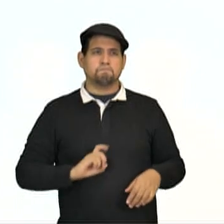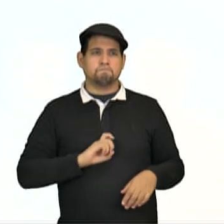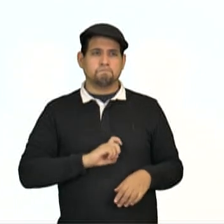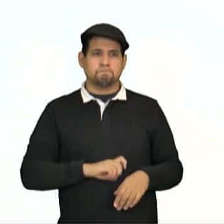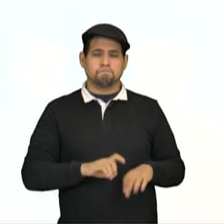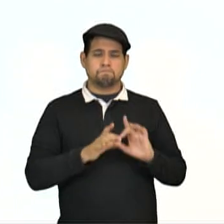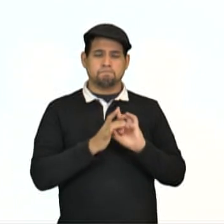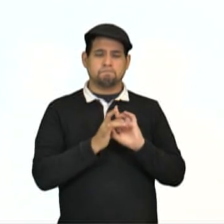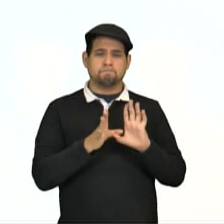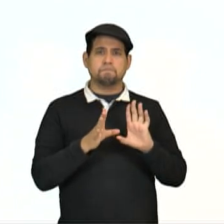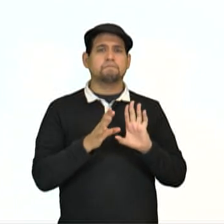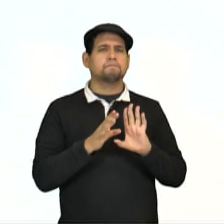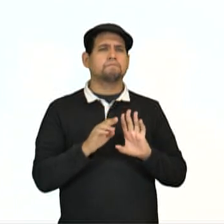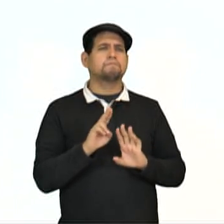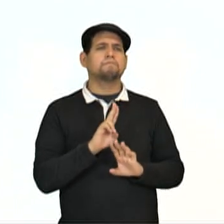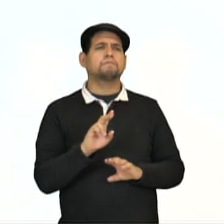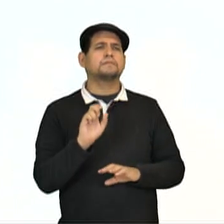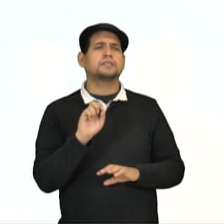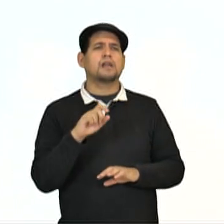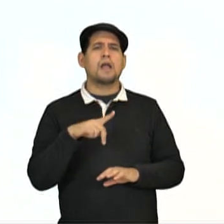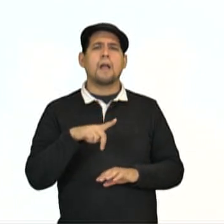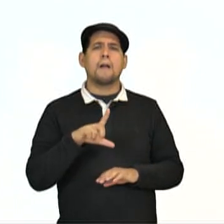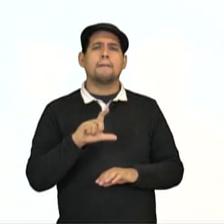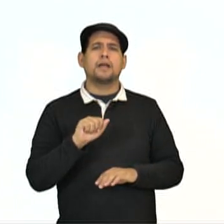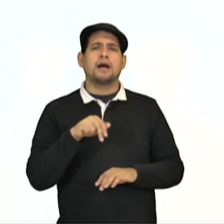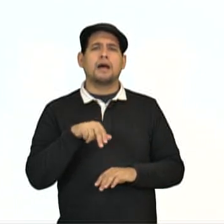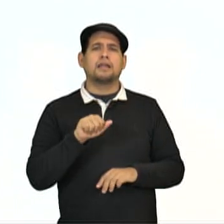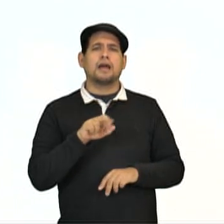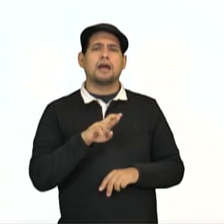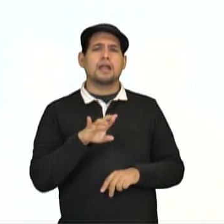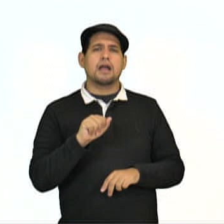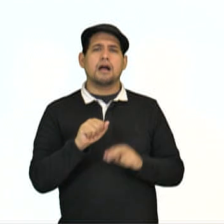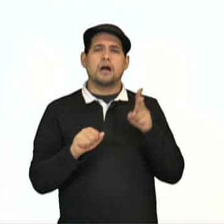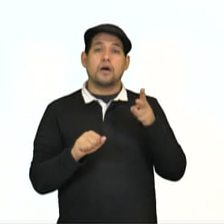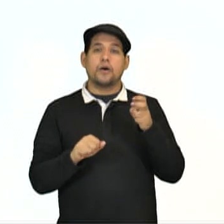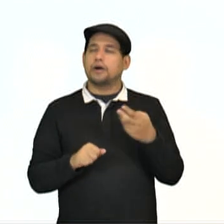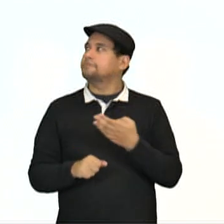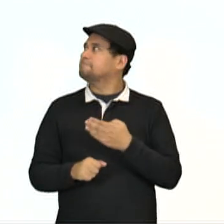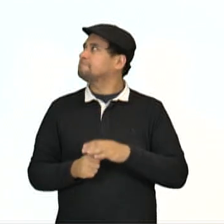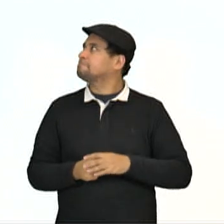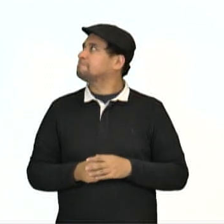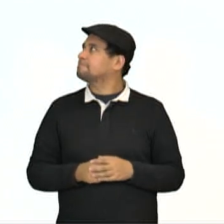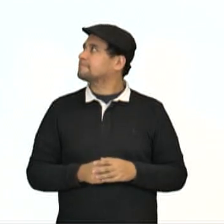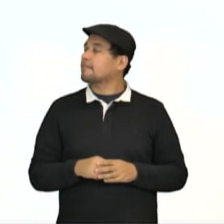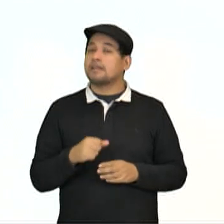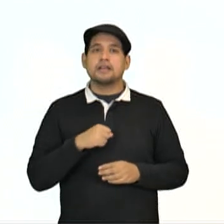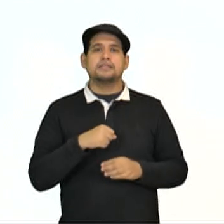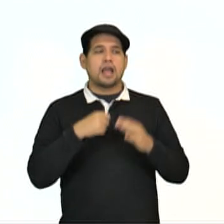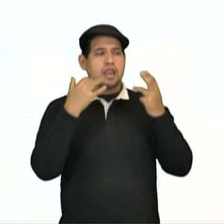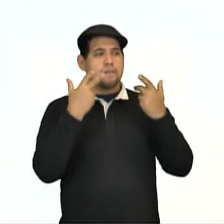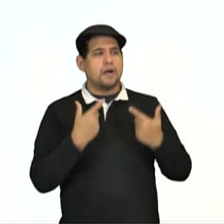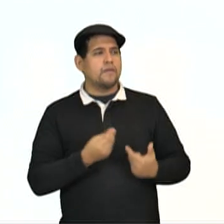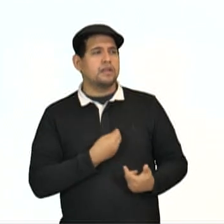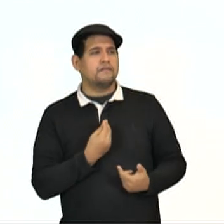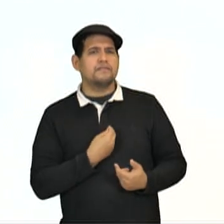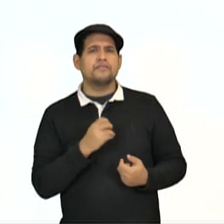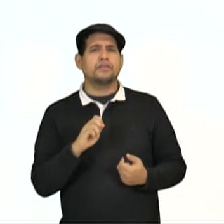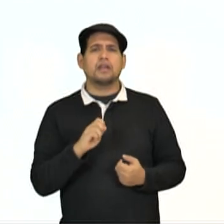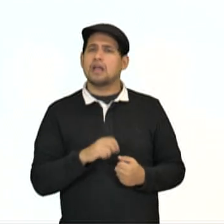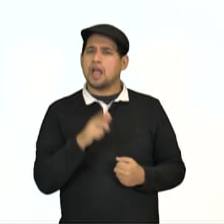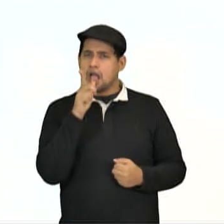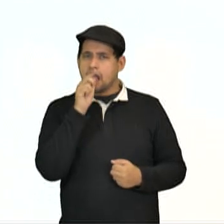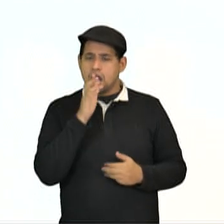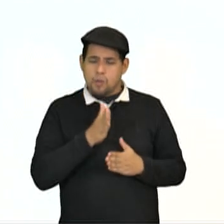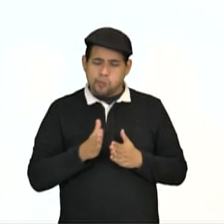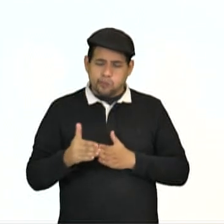mais conhecida são as planárias, exatamente. Olha aqui uma delas, né? Então, esses animais, eles vivem em ambiente de água doce.